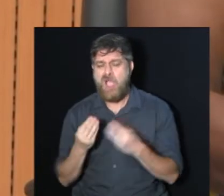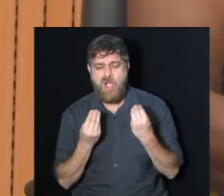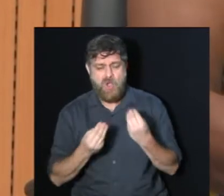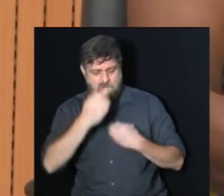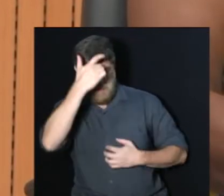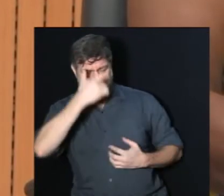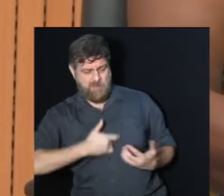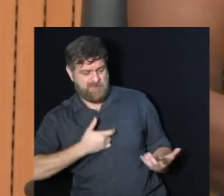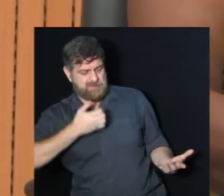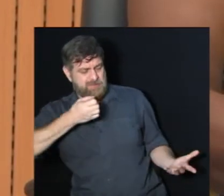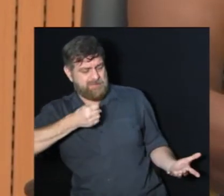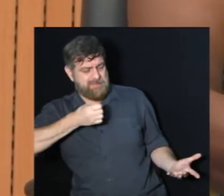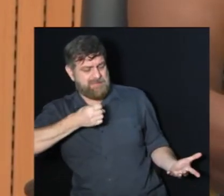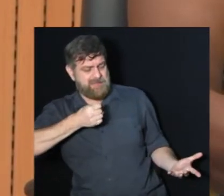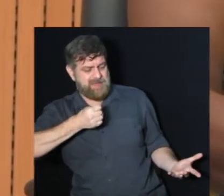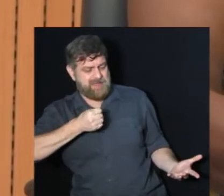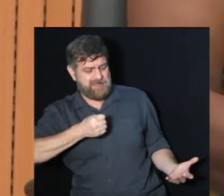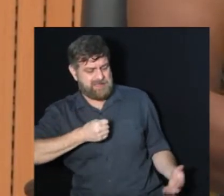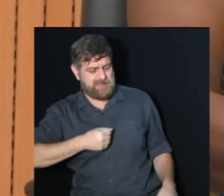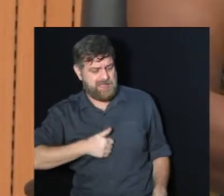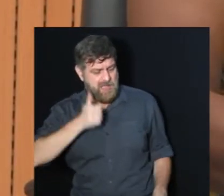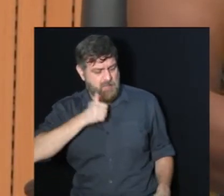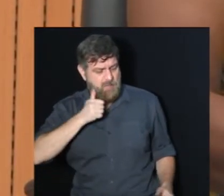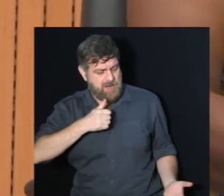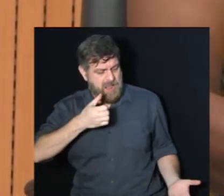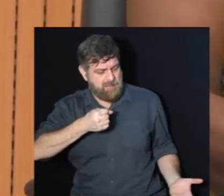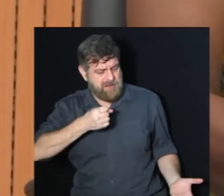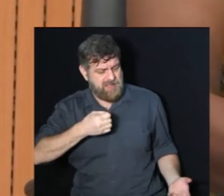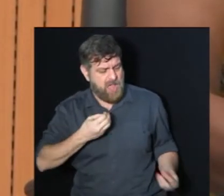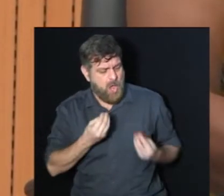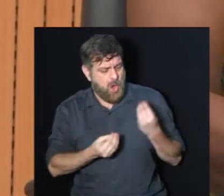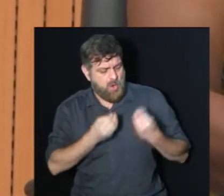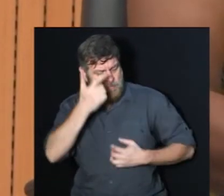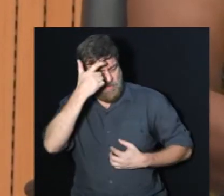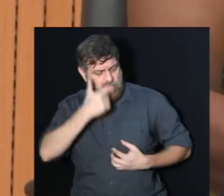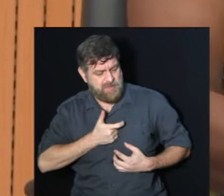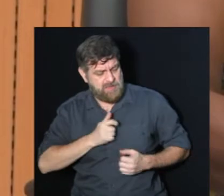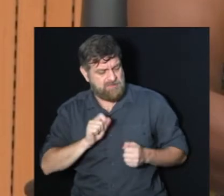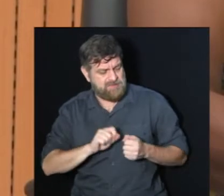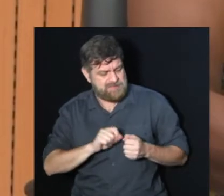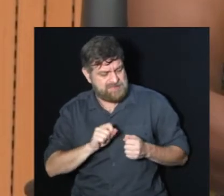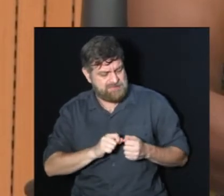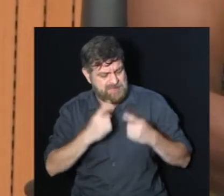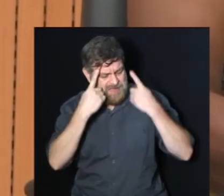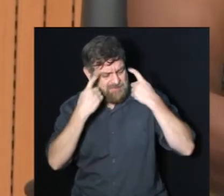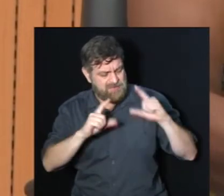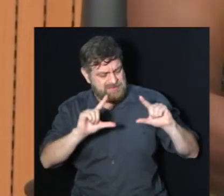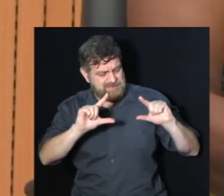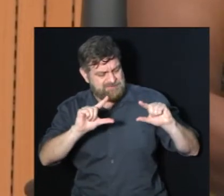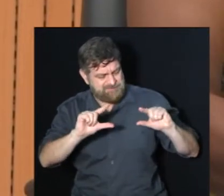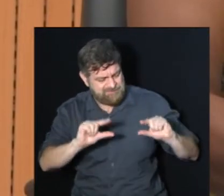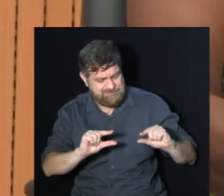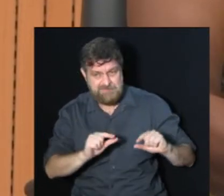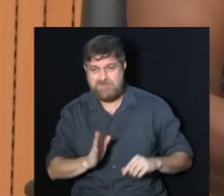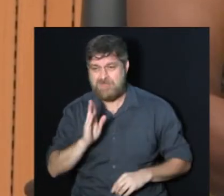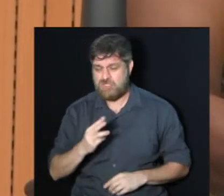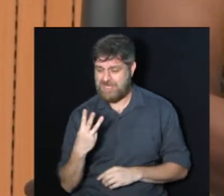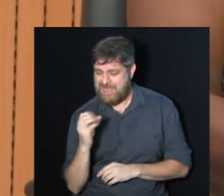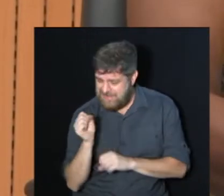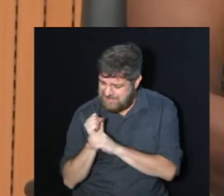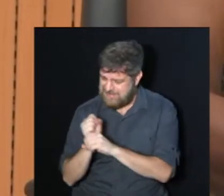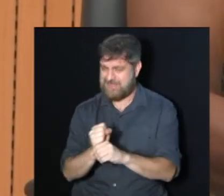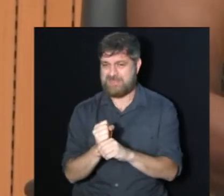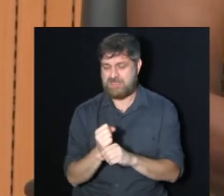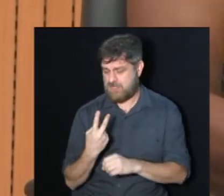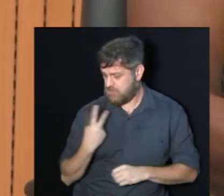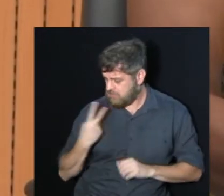fazer para que eu possa amenizar está mais de 30 anos comigo, em todos